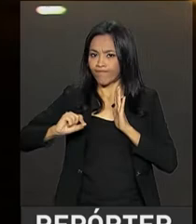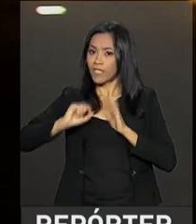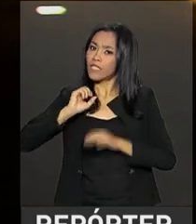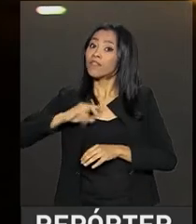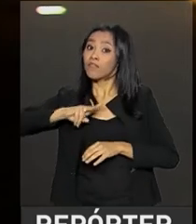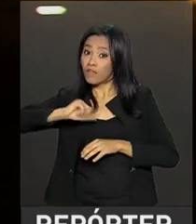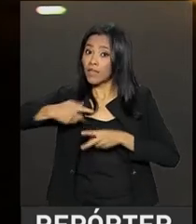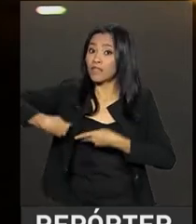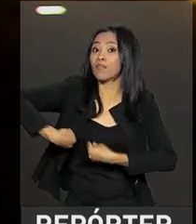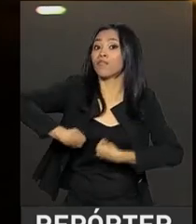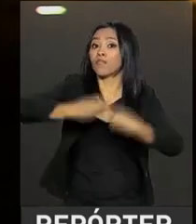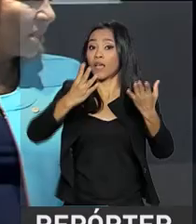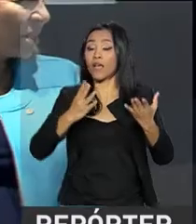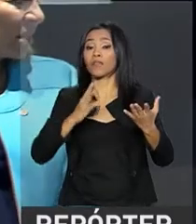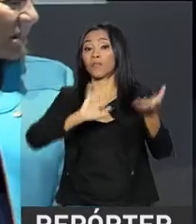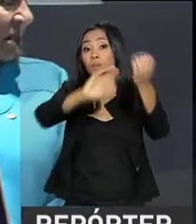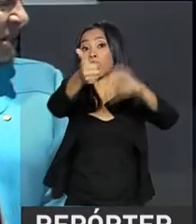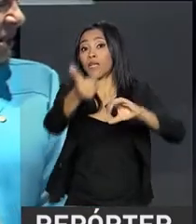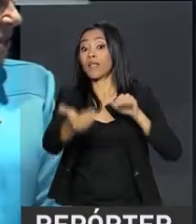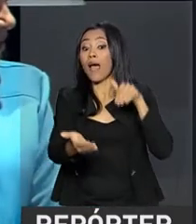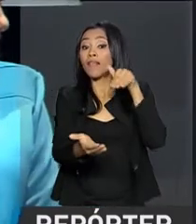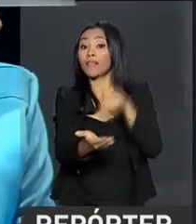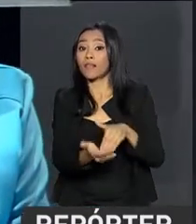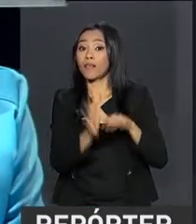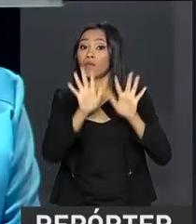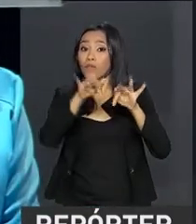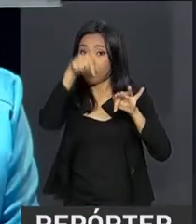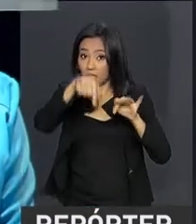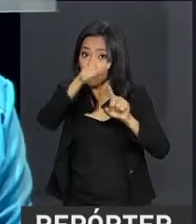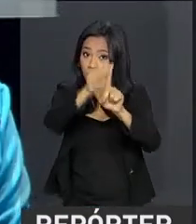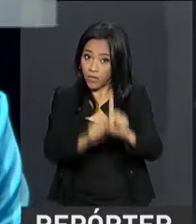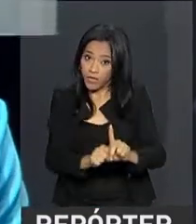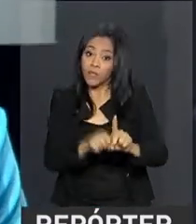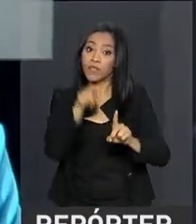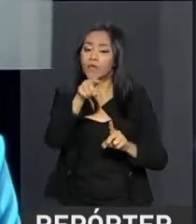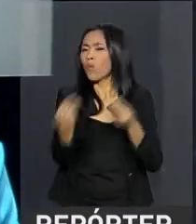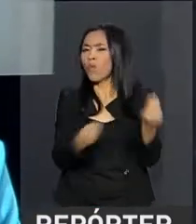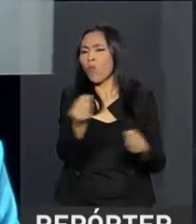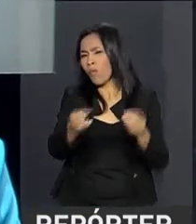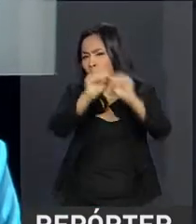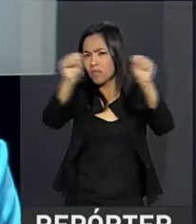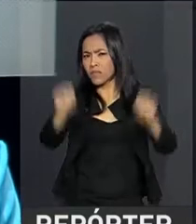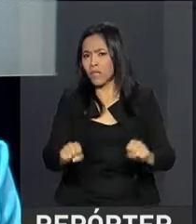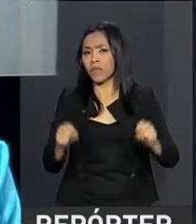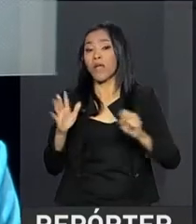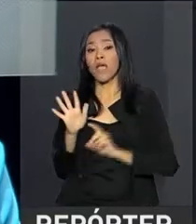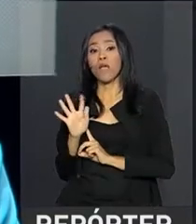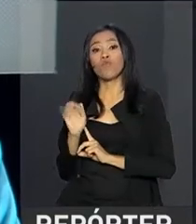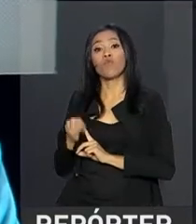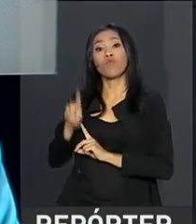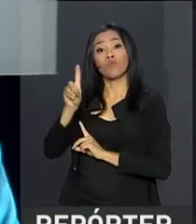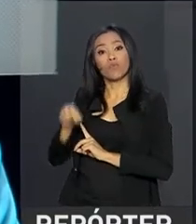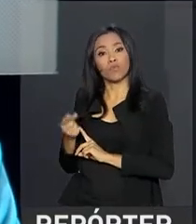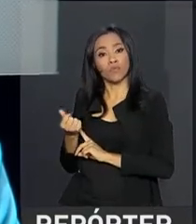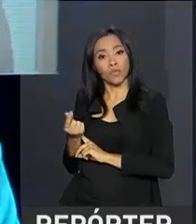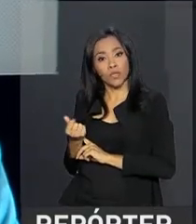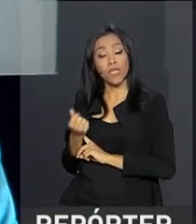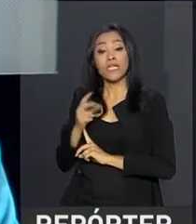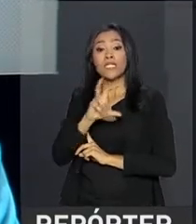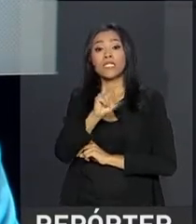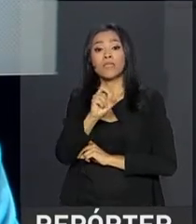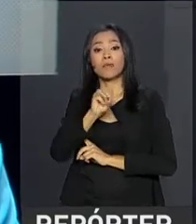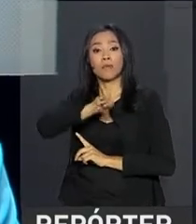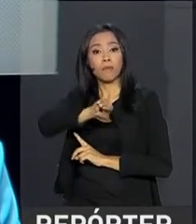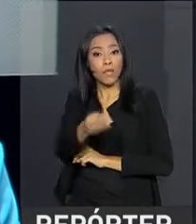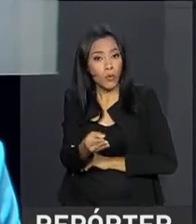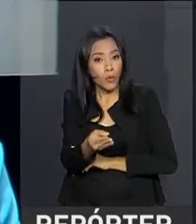até o fim deste mês o sistema vai ser alimentado por um fundo a previsão de movimentar 50 milhões de reais a